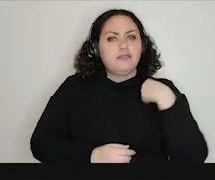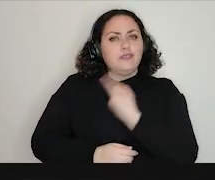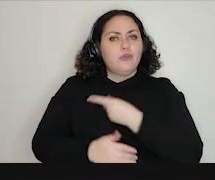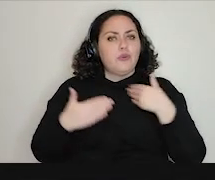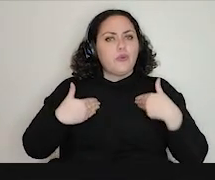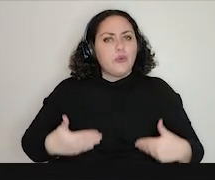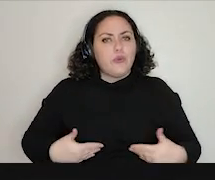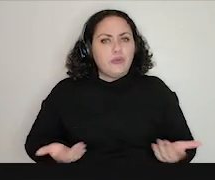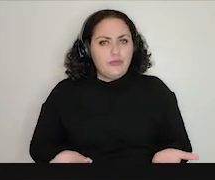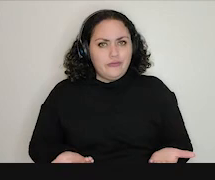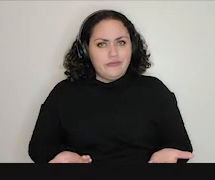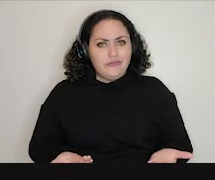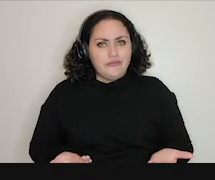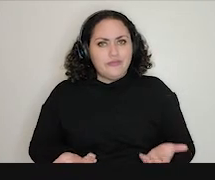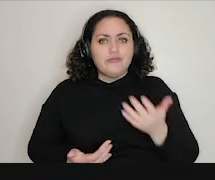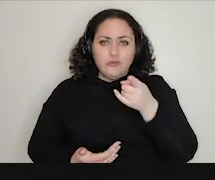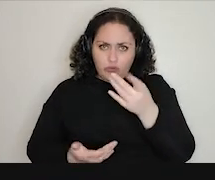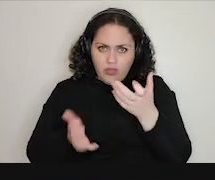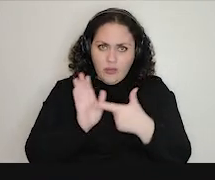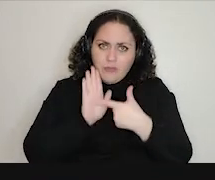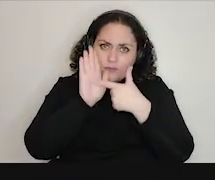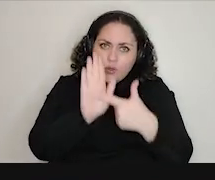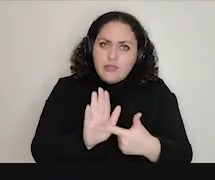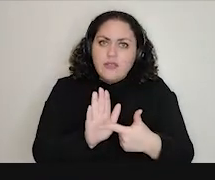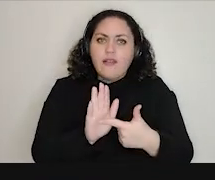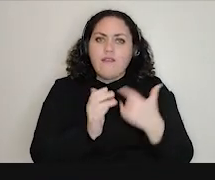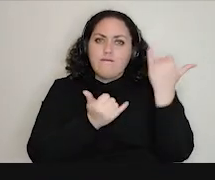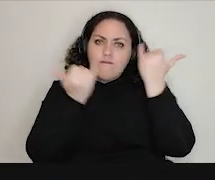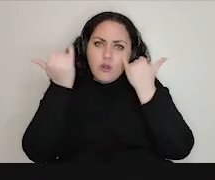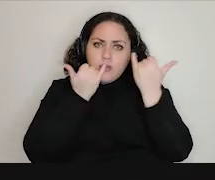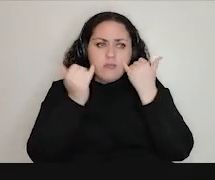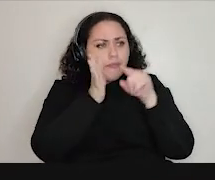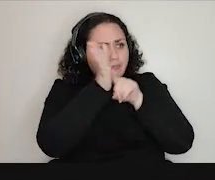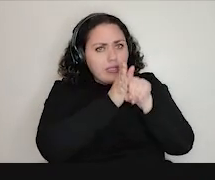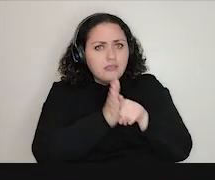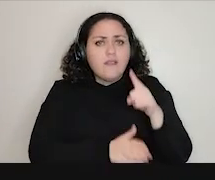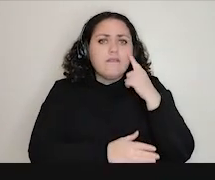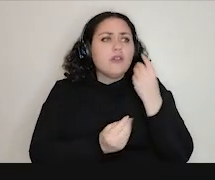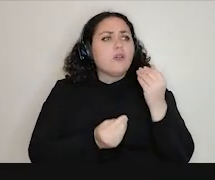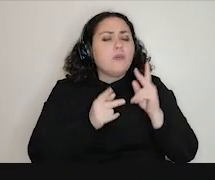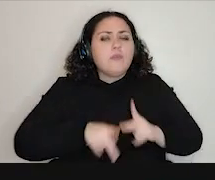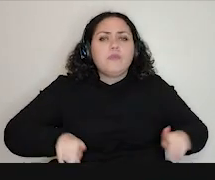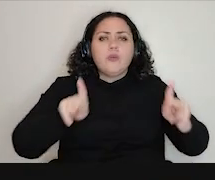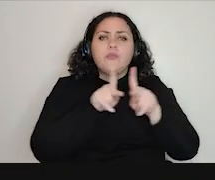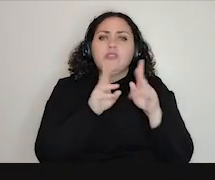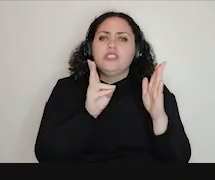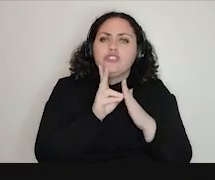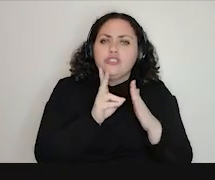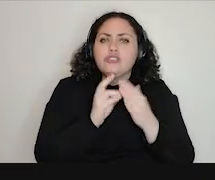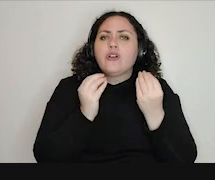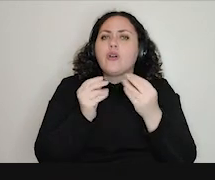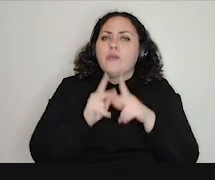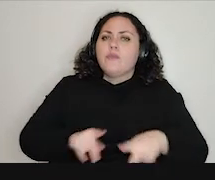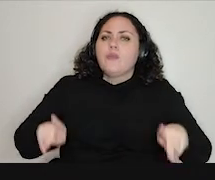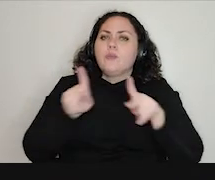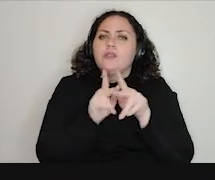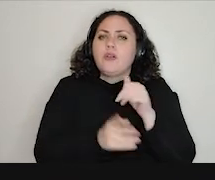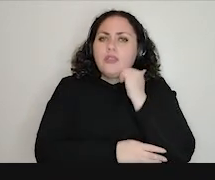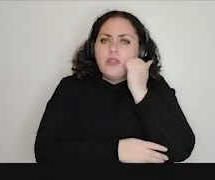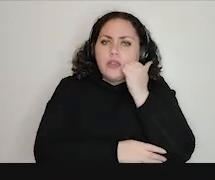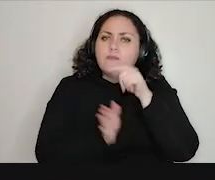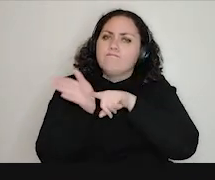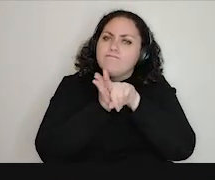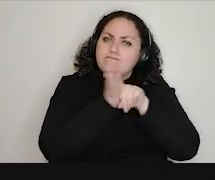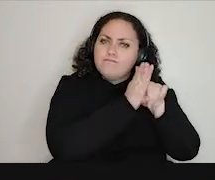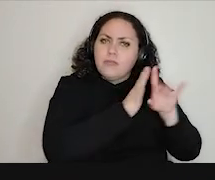de alguma situação. Pesquisem como é que é feito com os povos indígenas, quais são as particularidades da população negra. Porque é aquilo, a